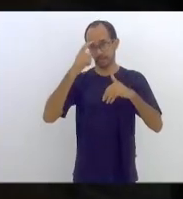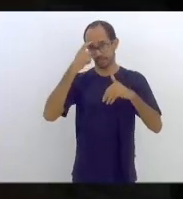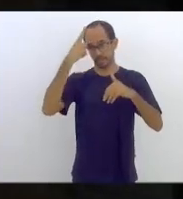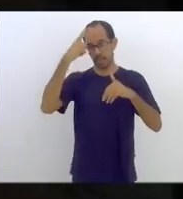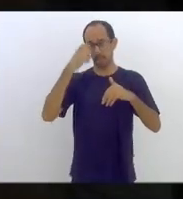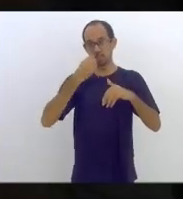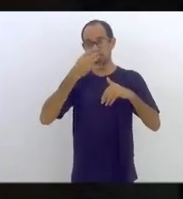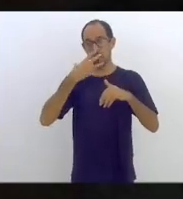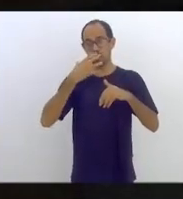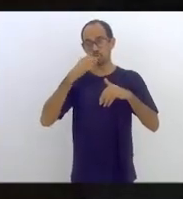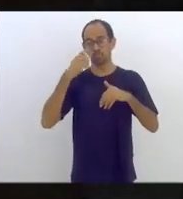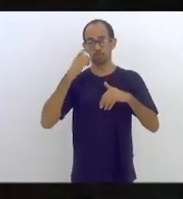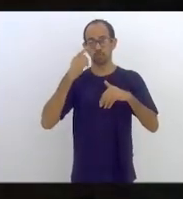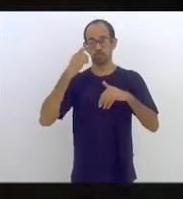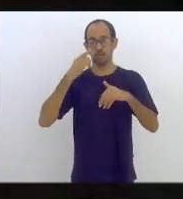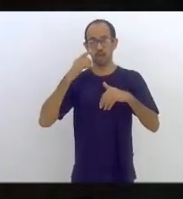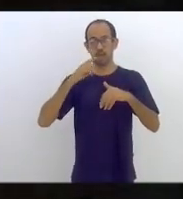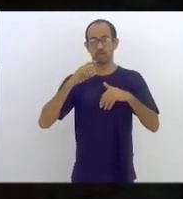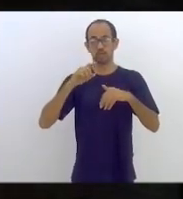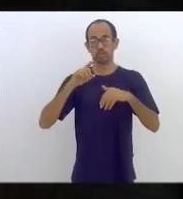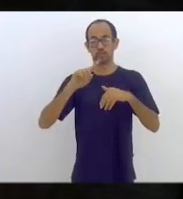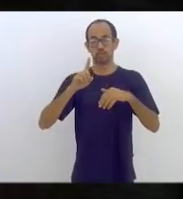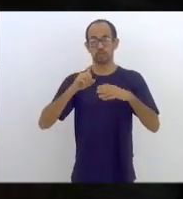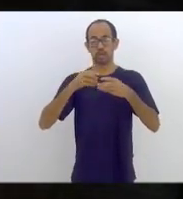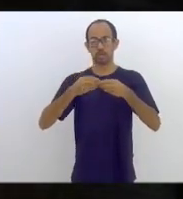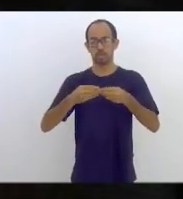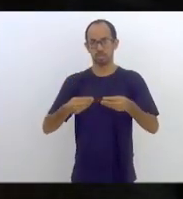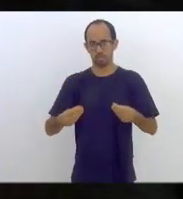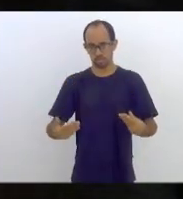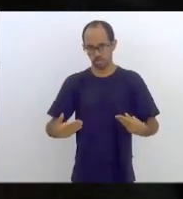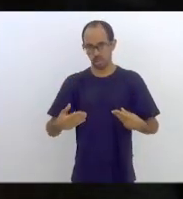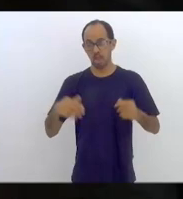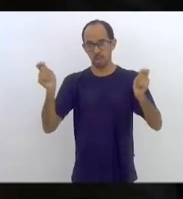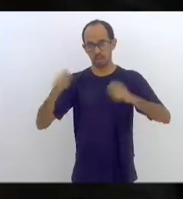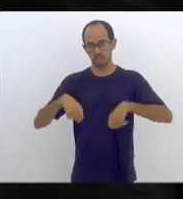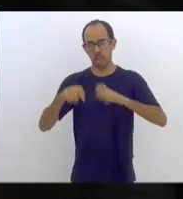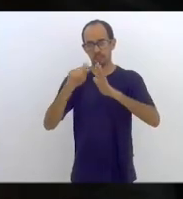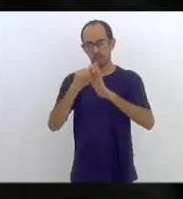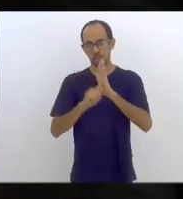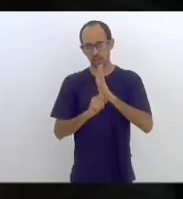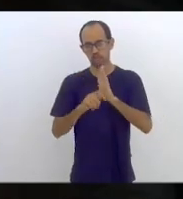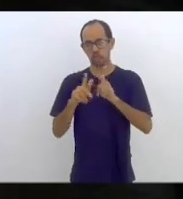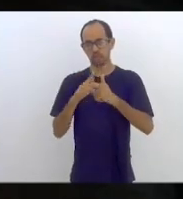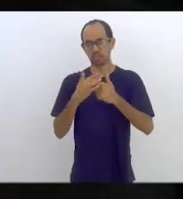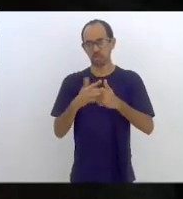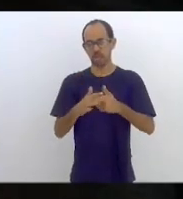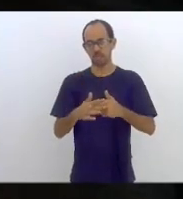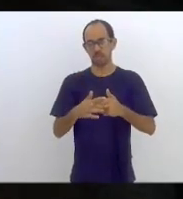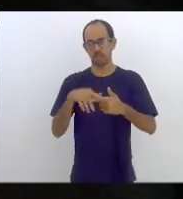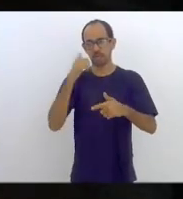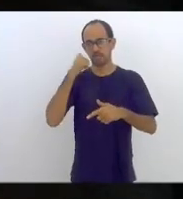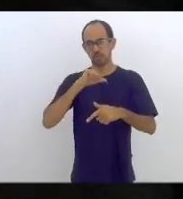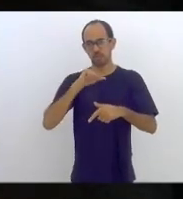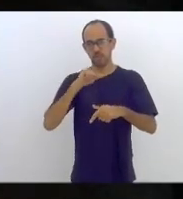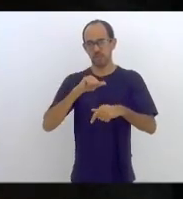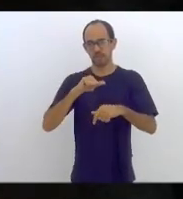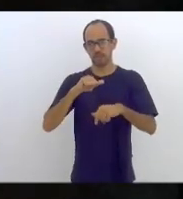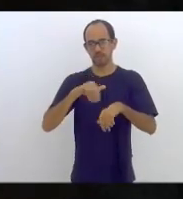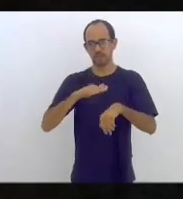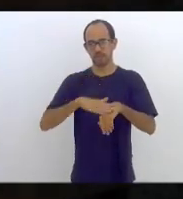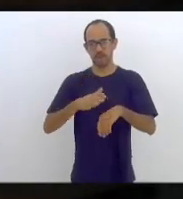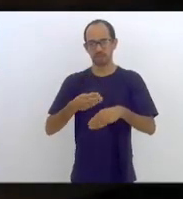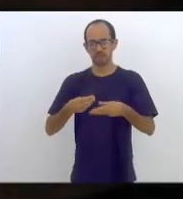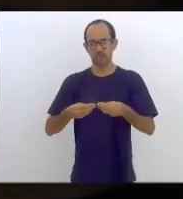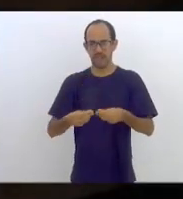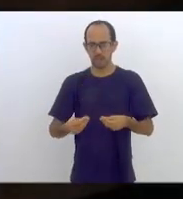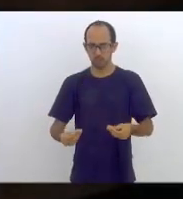deputado não acabe redondando do jeito que está o texto ele pode ser melhorado Pode ser aprimorado que mulheres mais frágeis economicamente